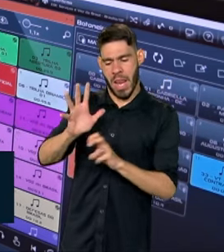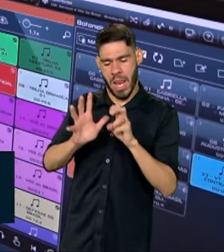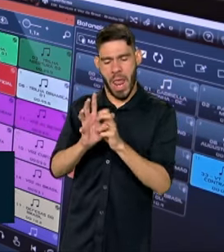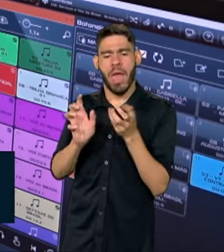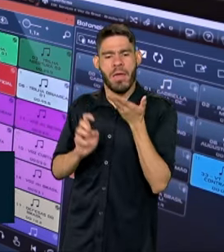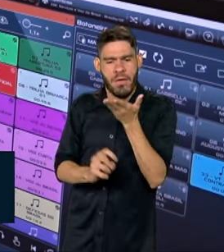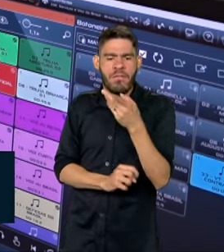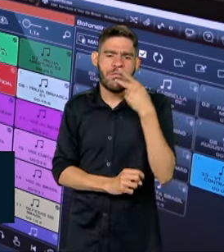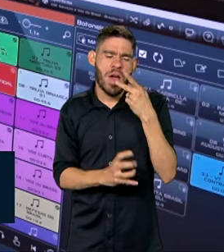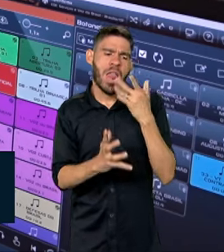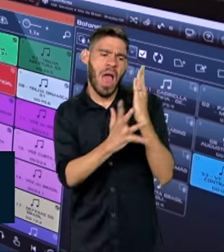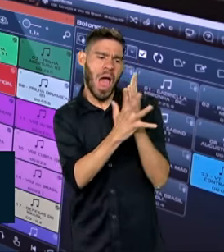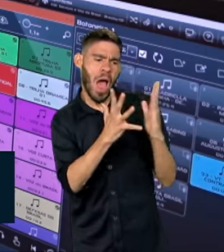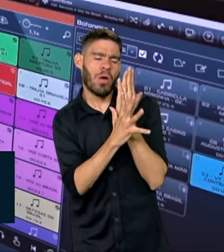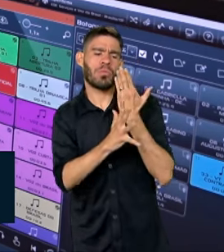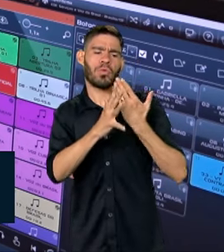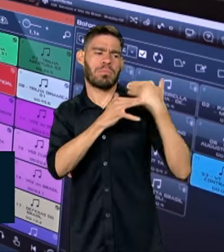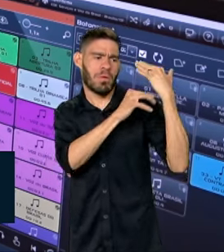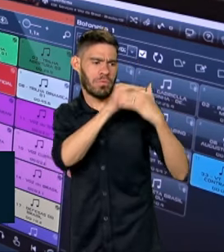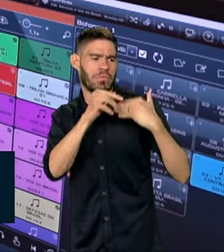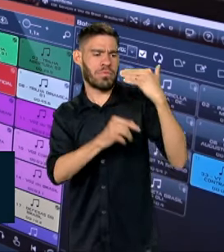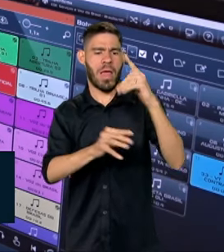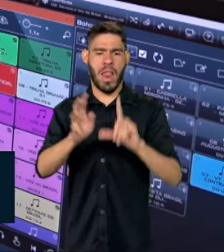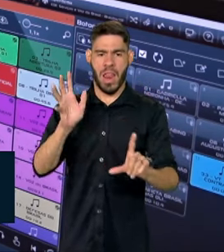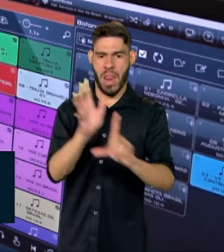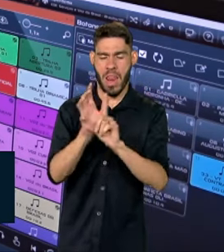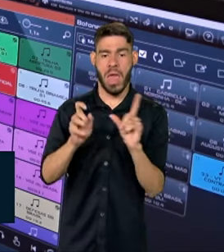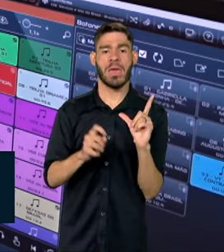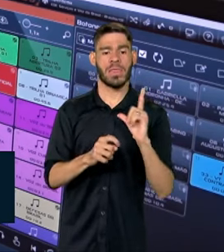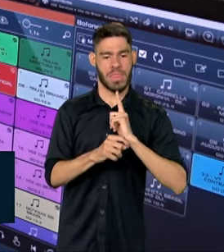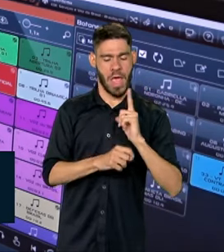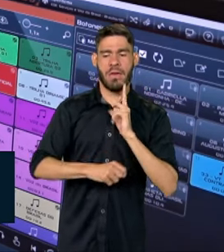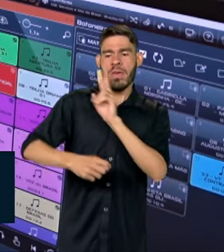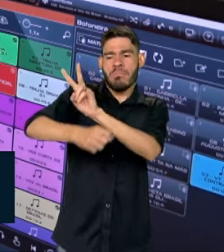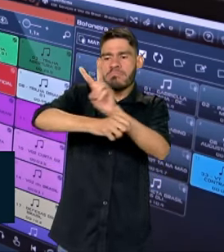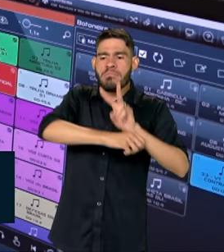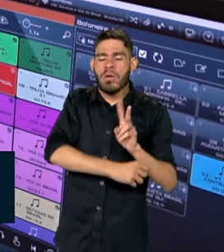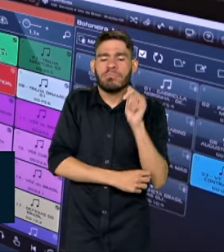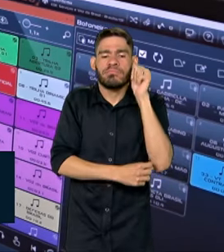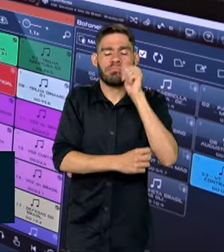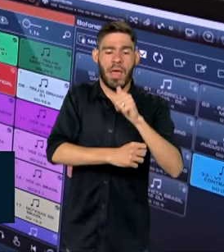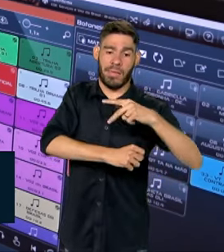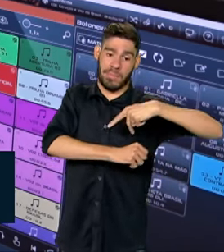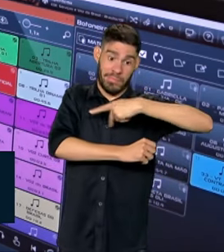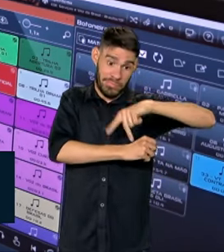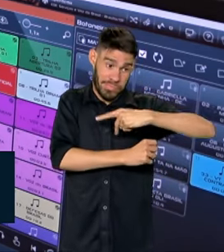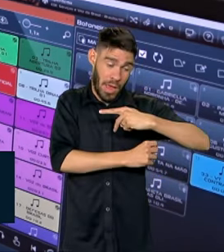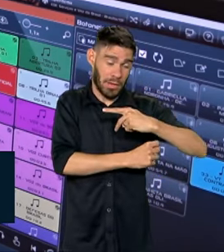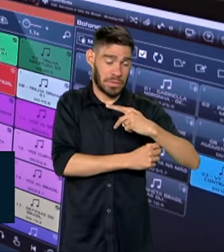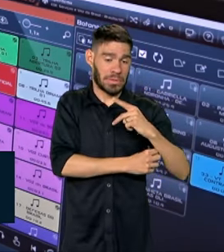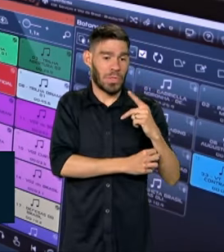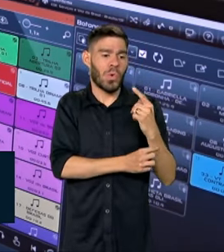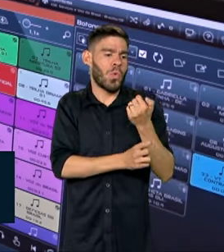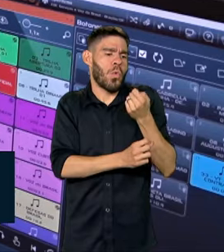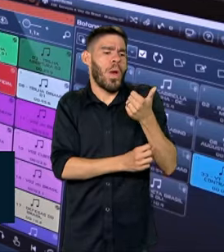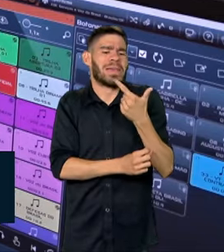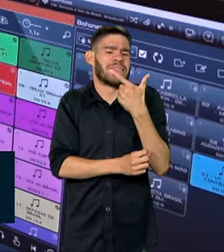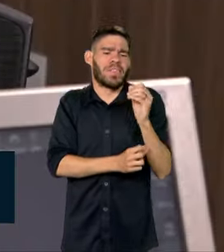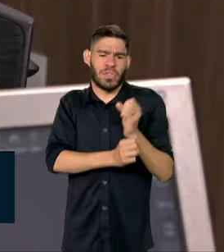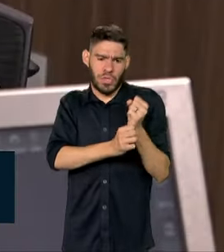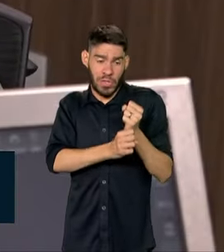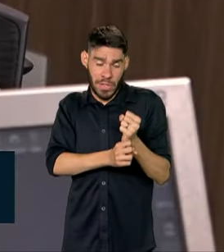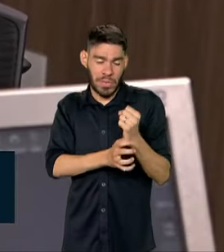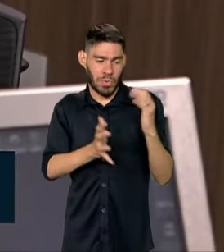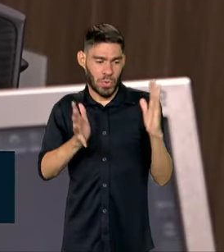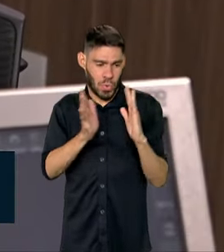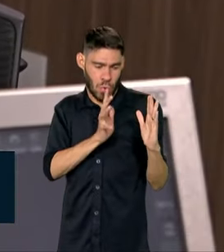poderia destacar alguns avanços que a legislação trouxe para a proteção das mulheres no país, nessas quase duas décadas aí?